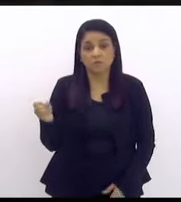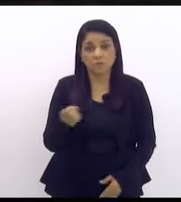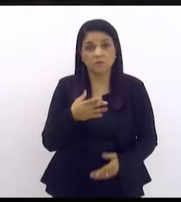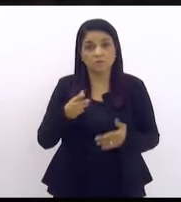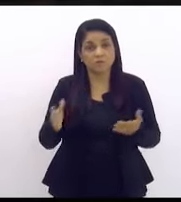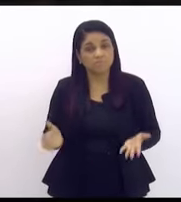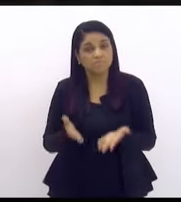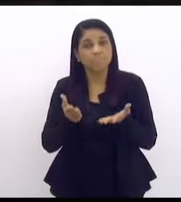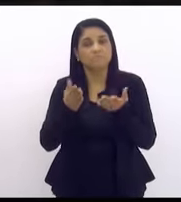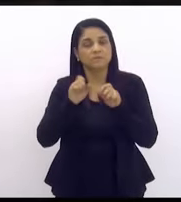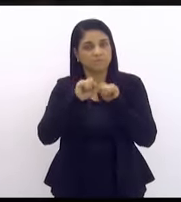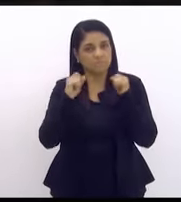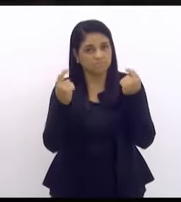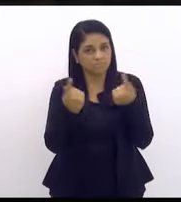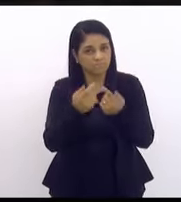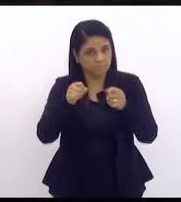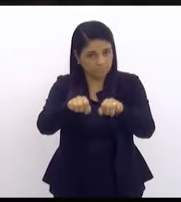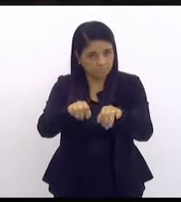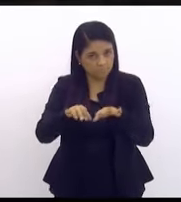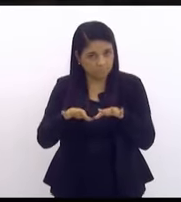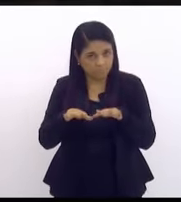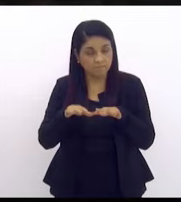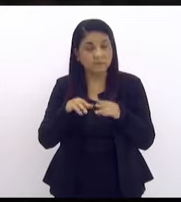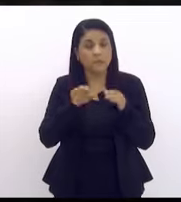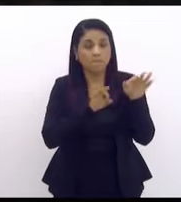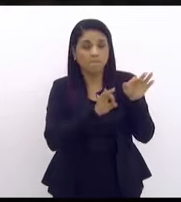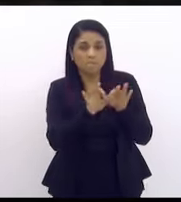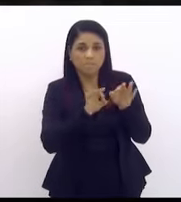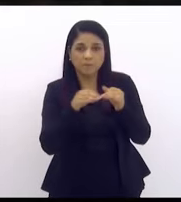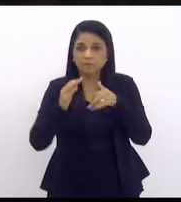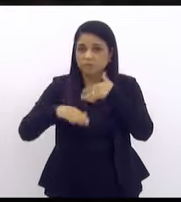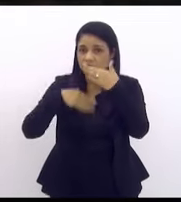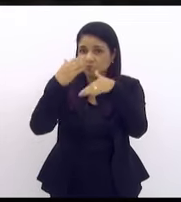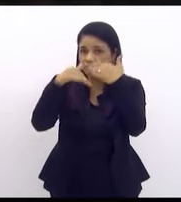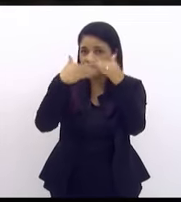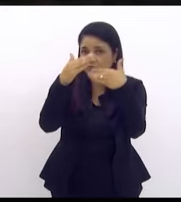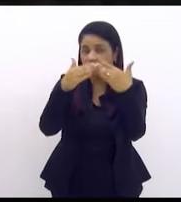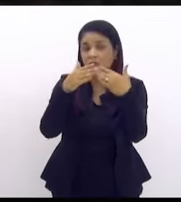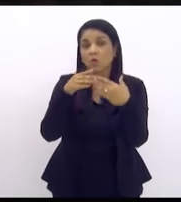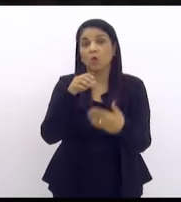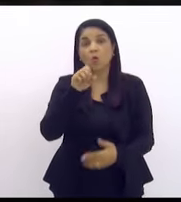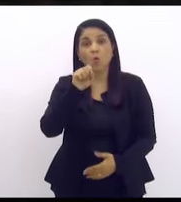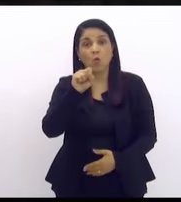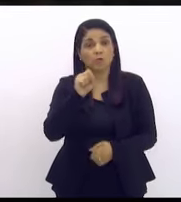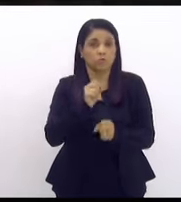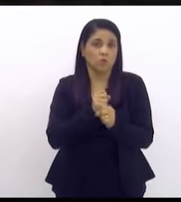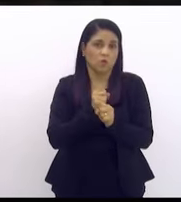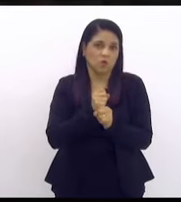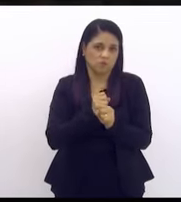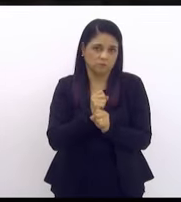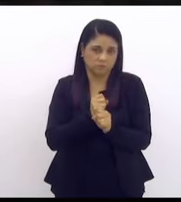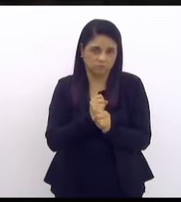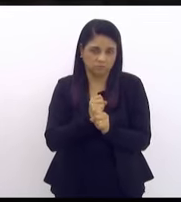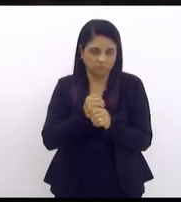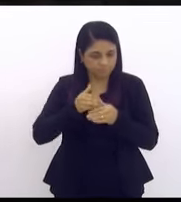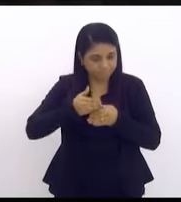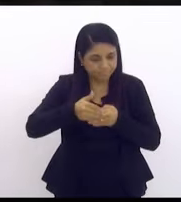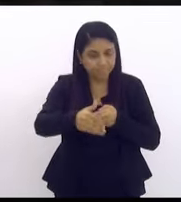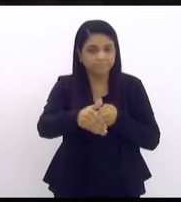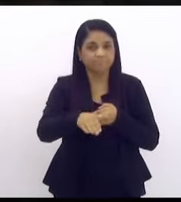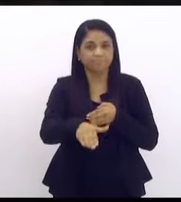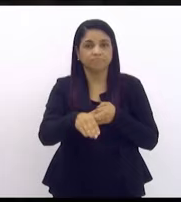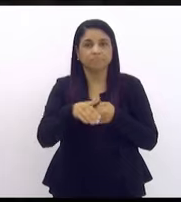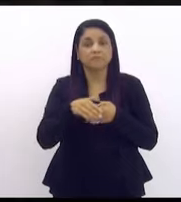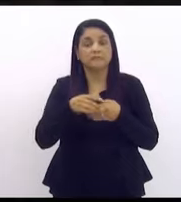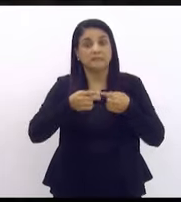Assembleia Legislativa e que traça um plano de desenvolvimento para os próximos 8 anos. Nesse sentido,